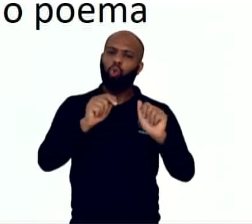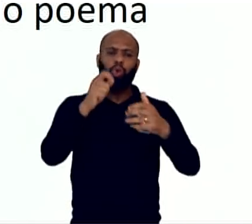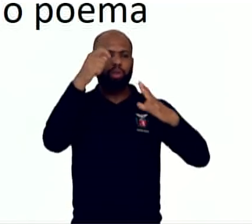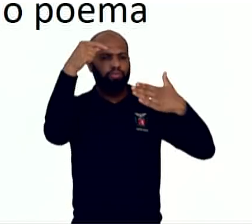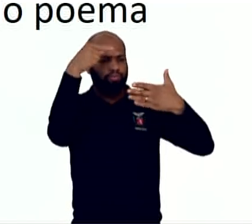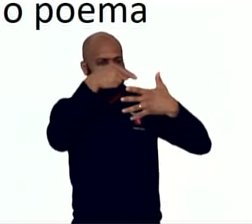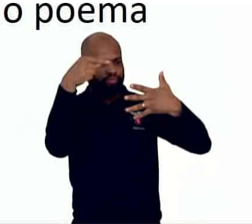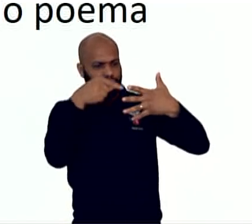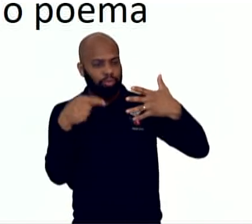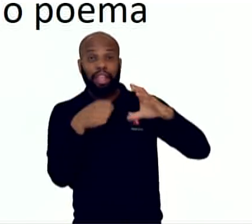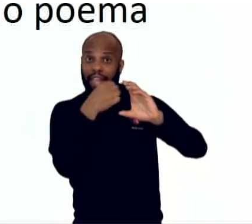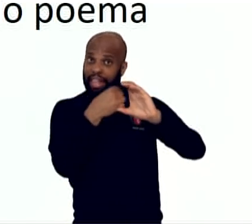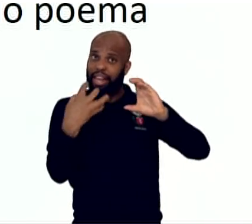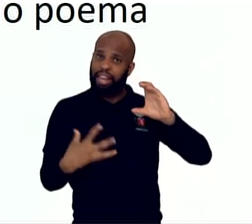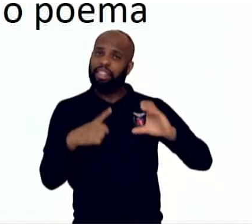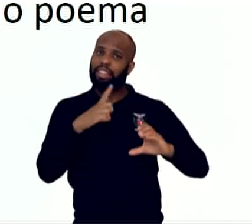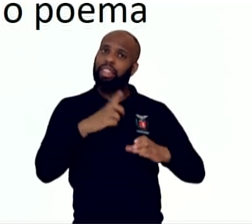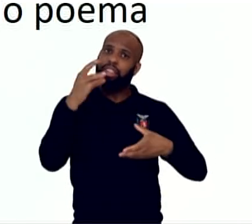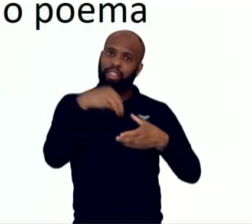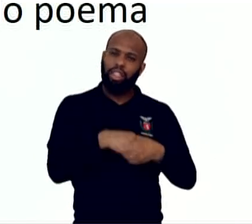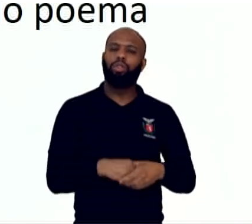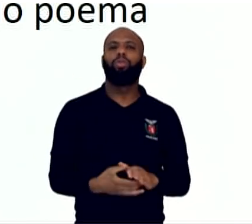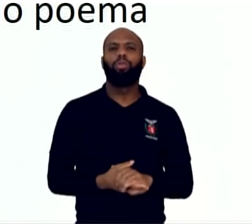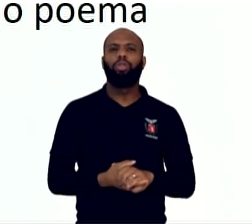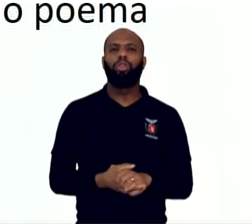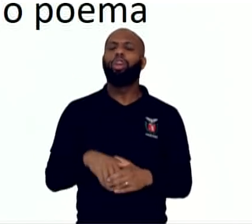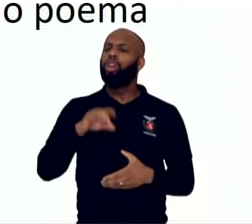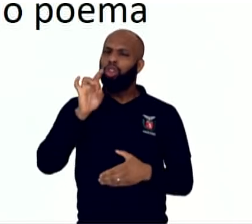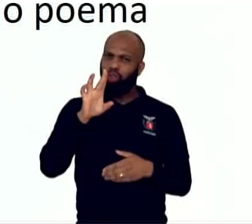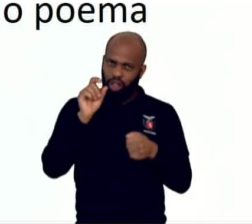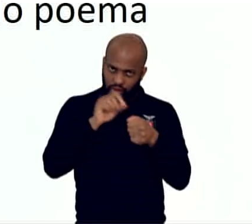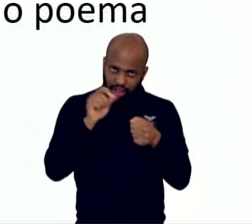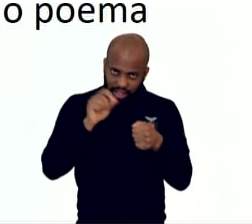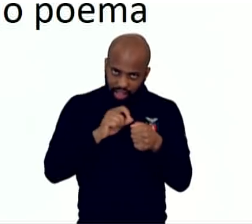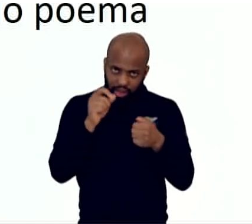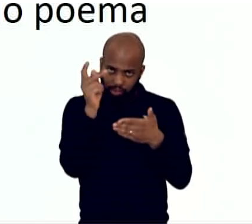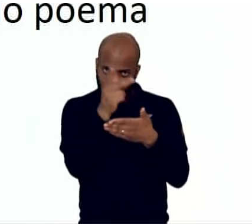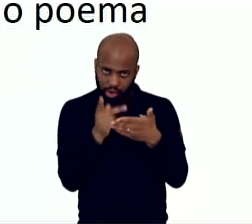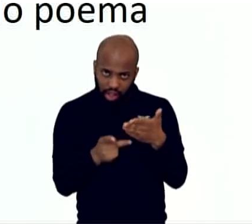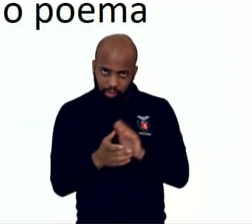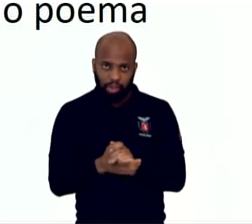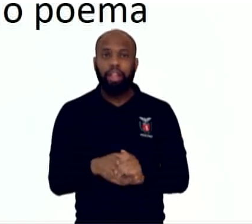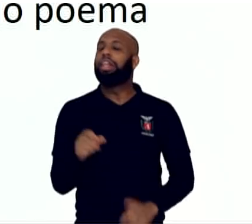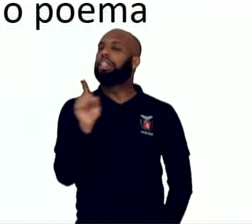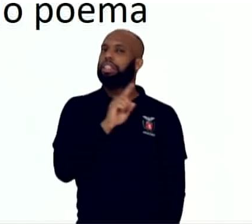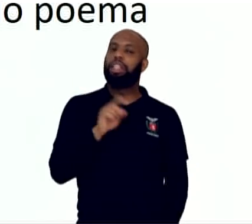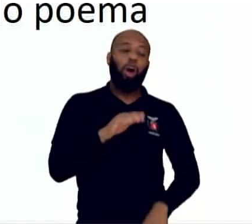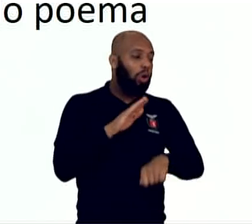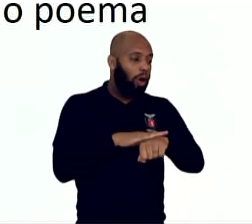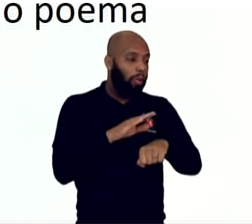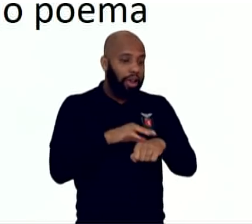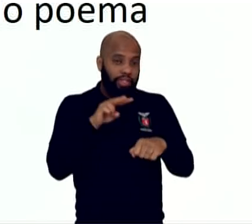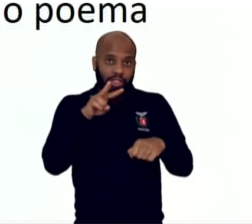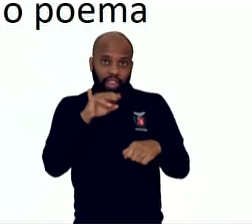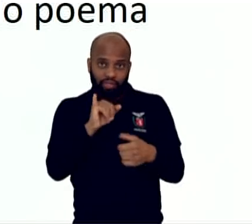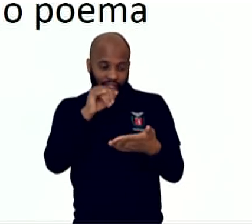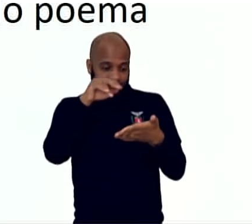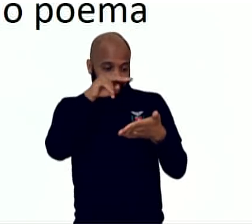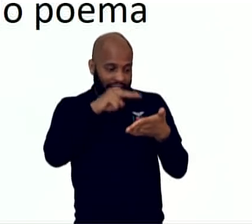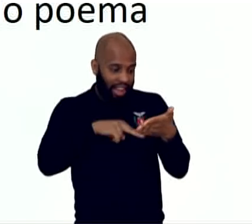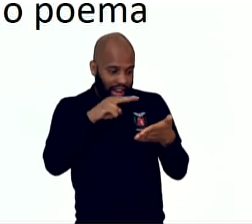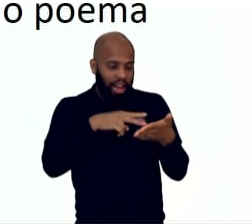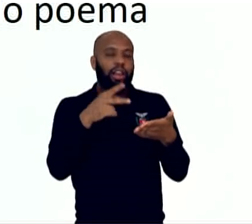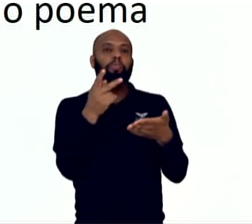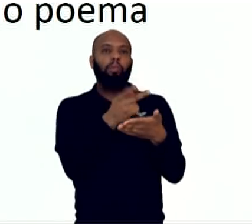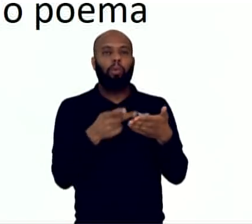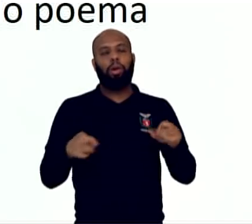o constituem. E não só ao produzir um poema, ao ler um poema também, ao interpretar um poema